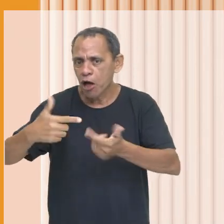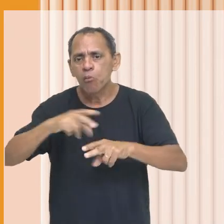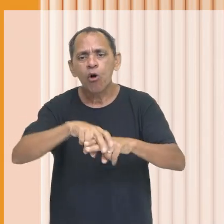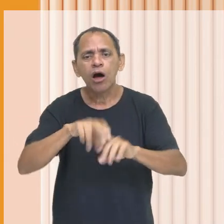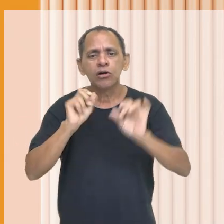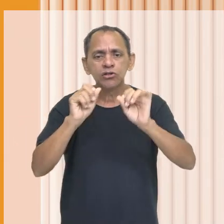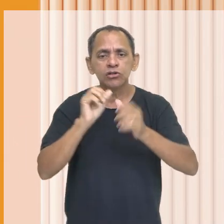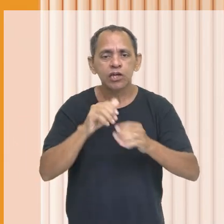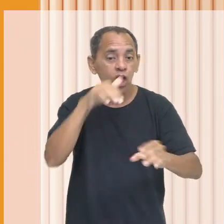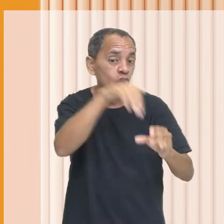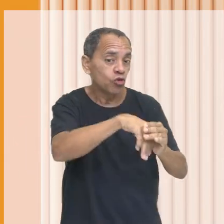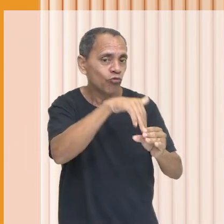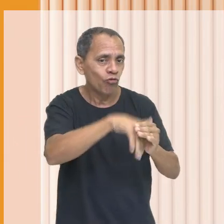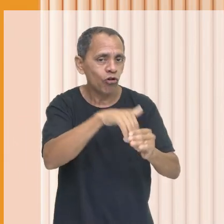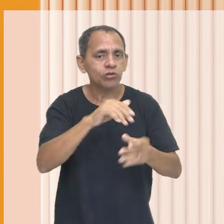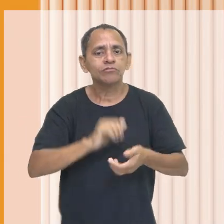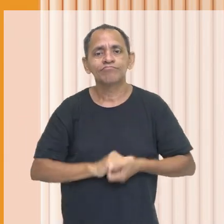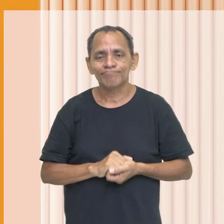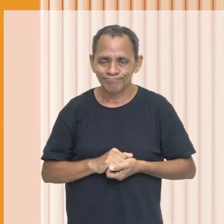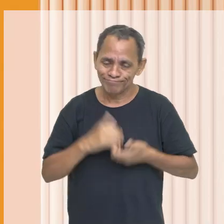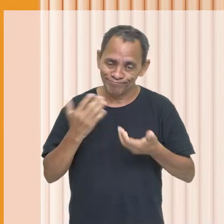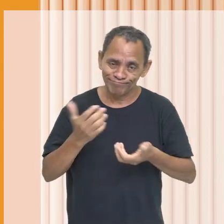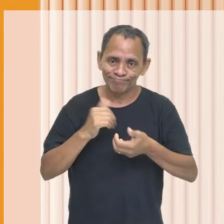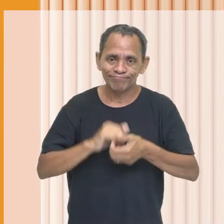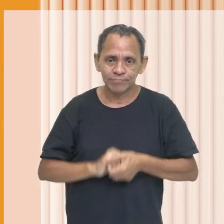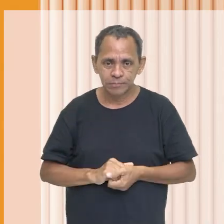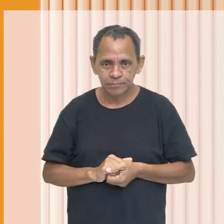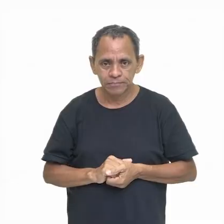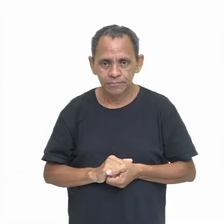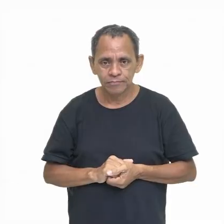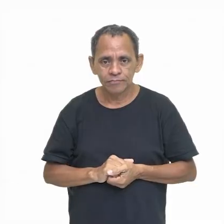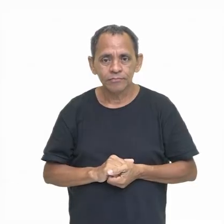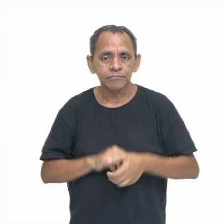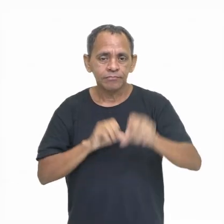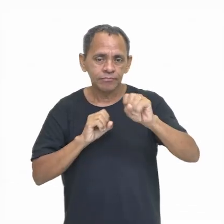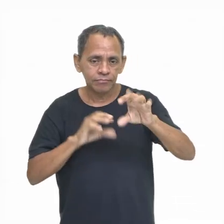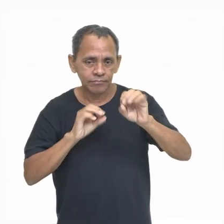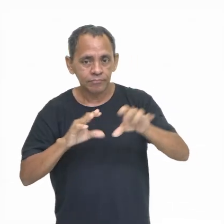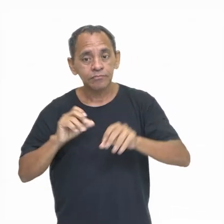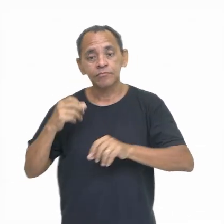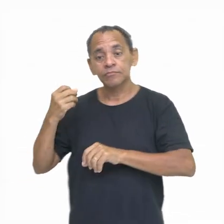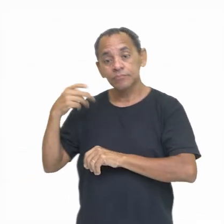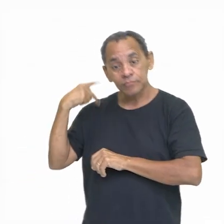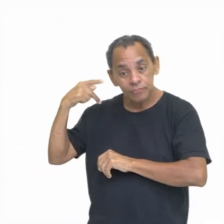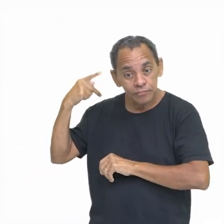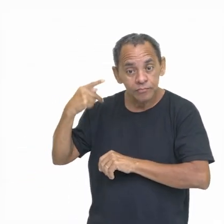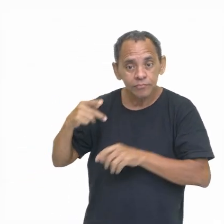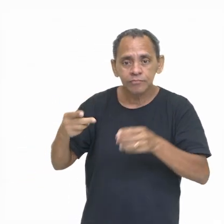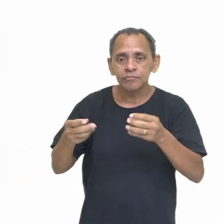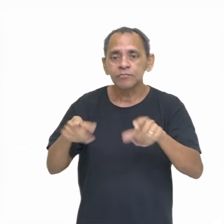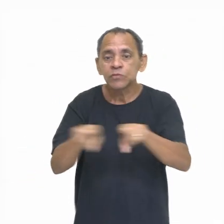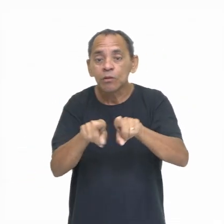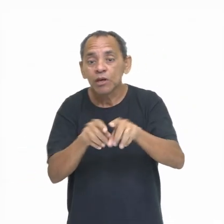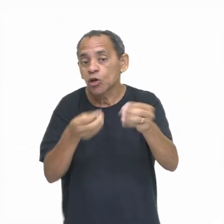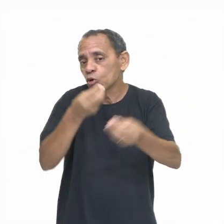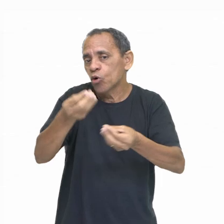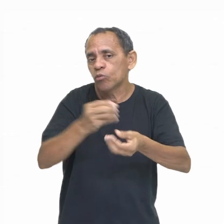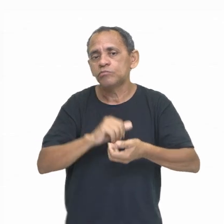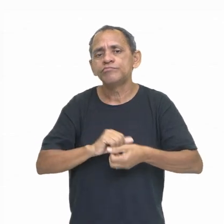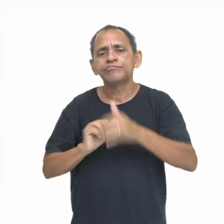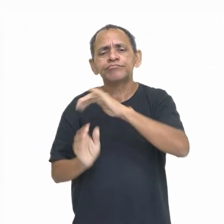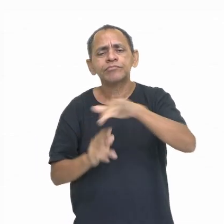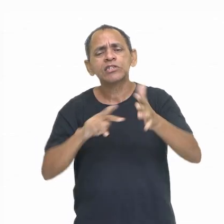de trocar o seu voto. É isso que o nosso texto está falando. Educação política. O que é educação política? A